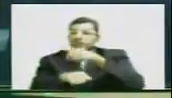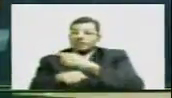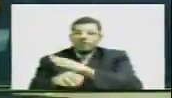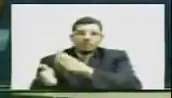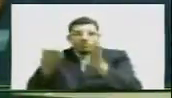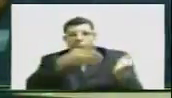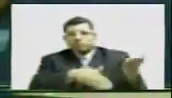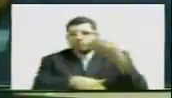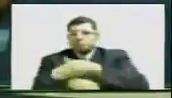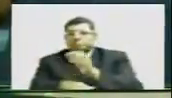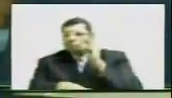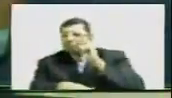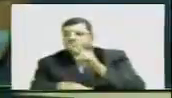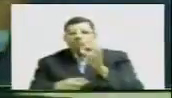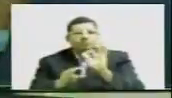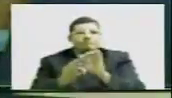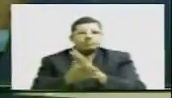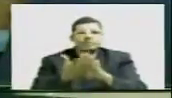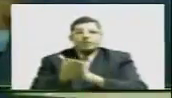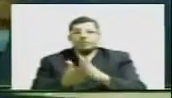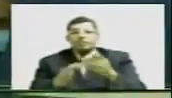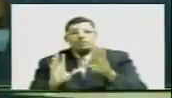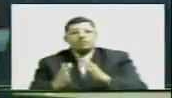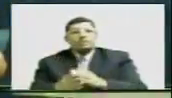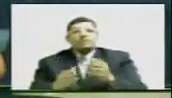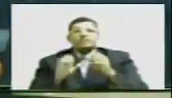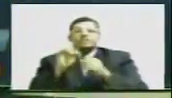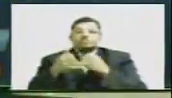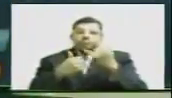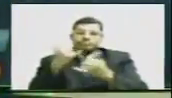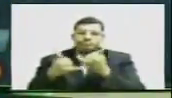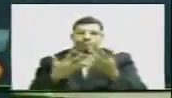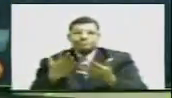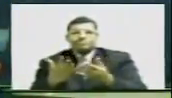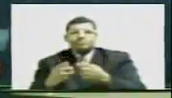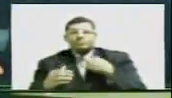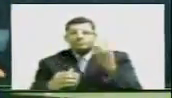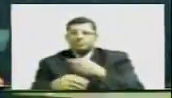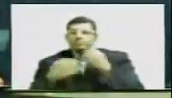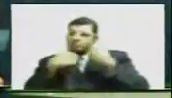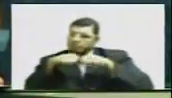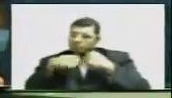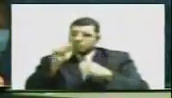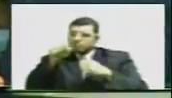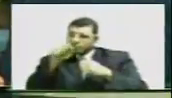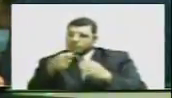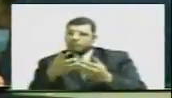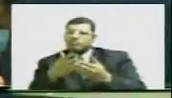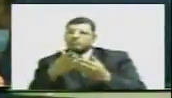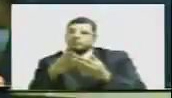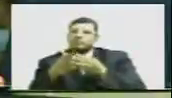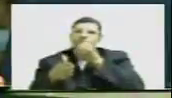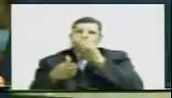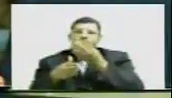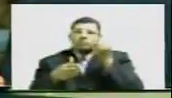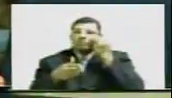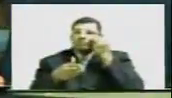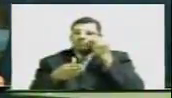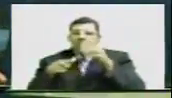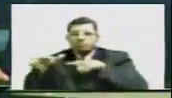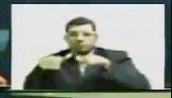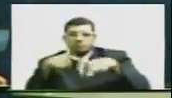e sai, vai lá e sai, vai lá e sai. Isso é uma brincadeira. Nós precisamos, a bem dos